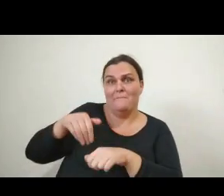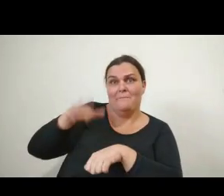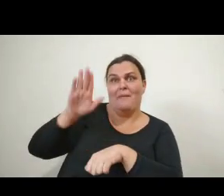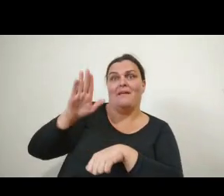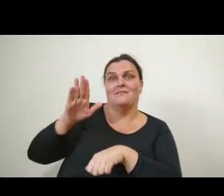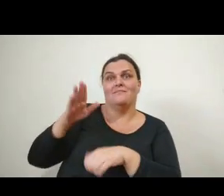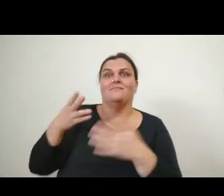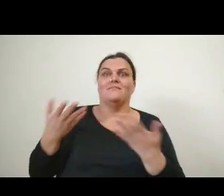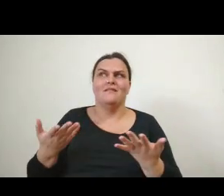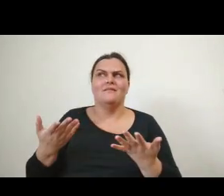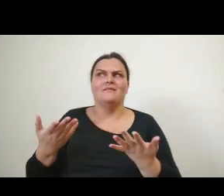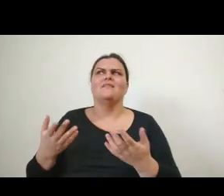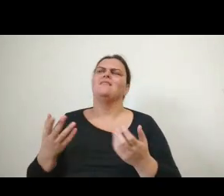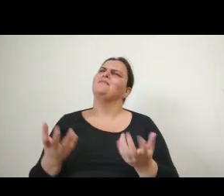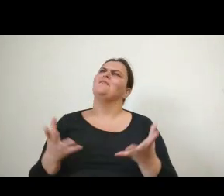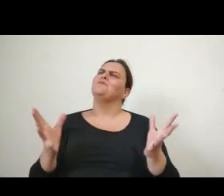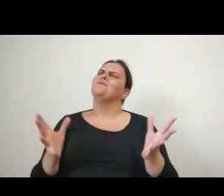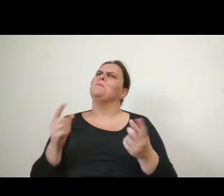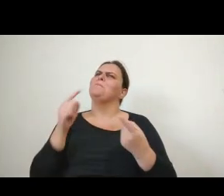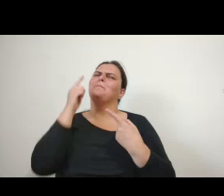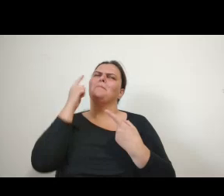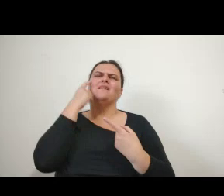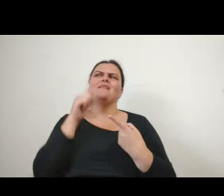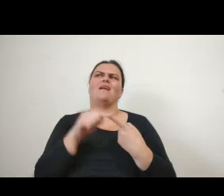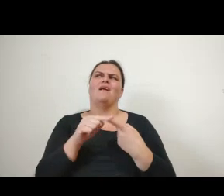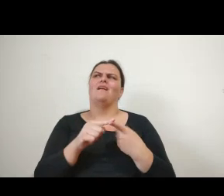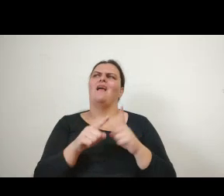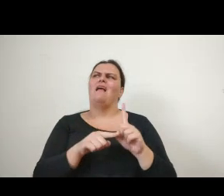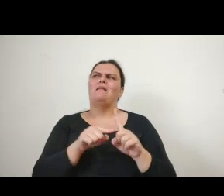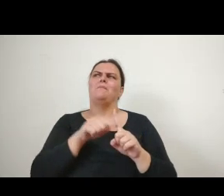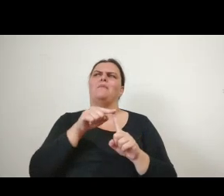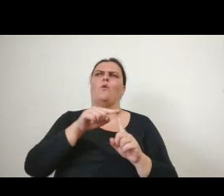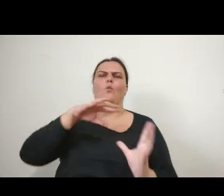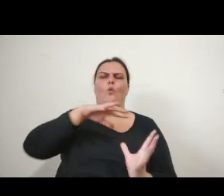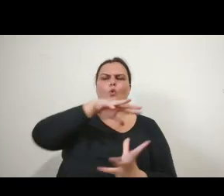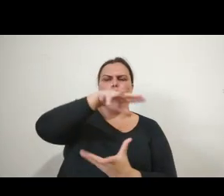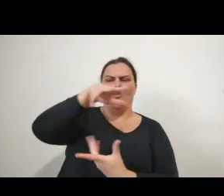né, temos ainda, né, esse efeito de ilha de calor.